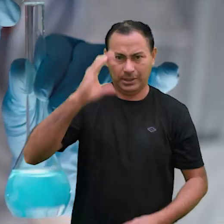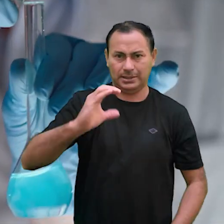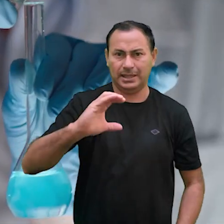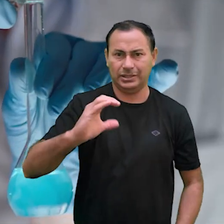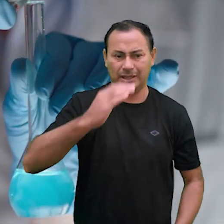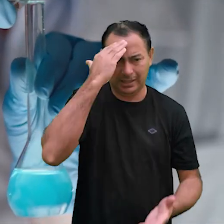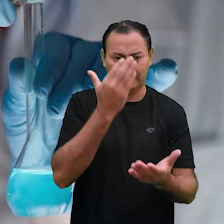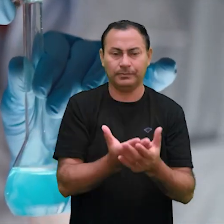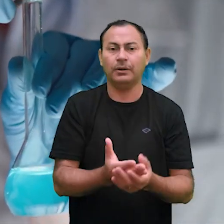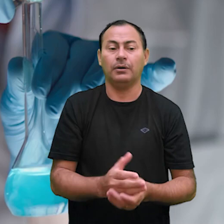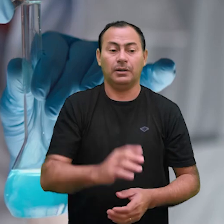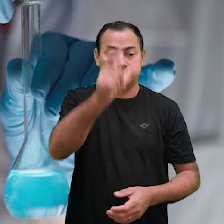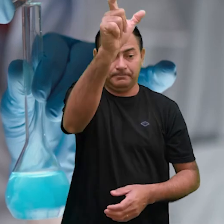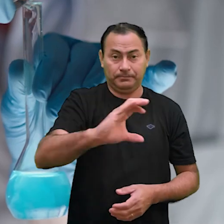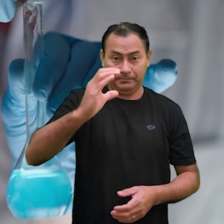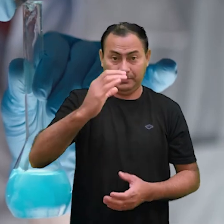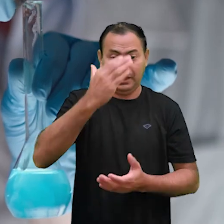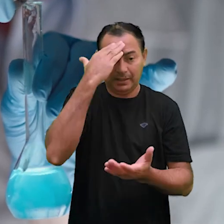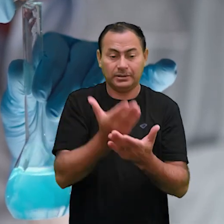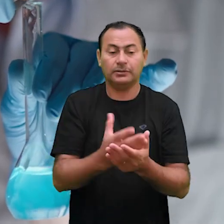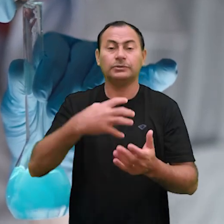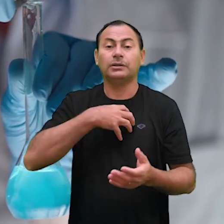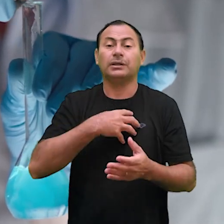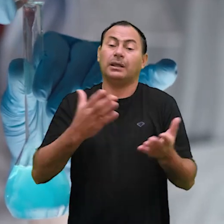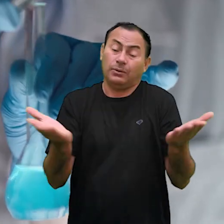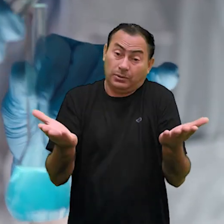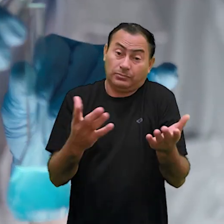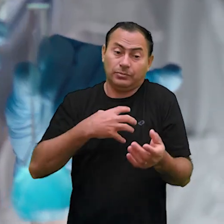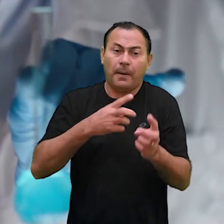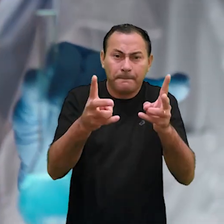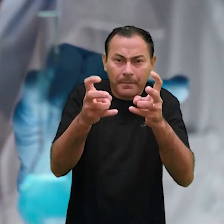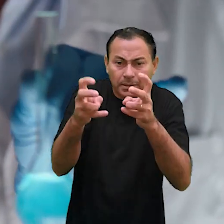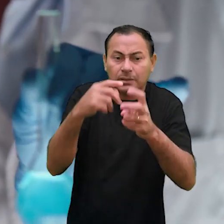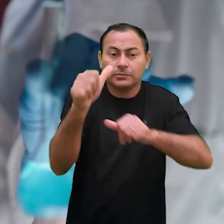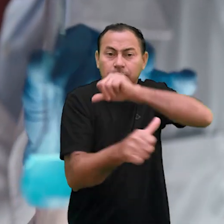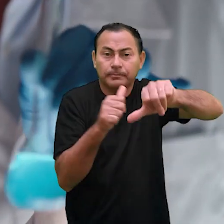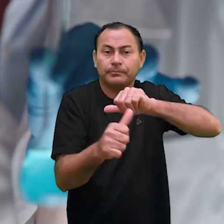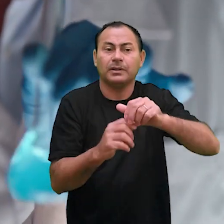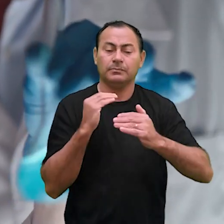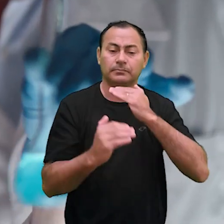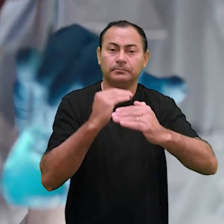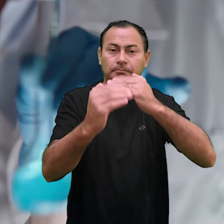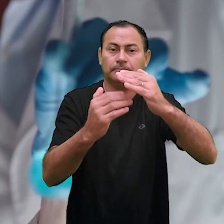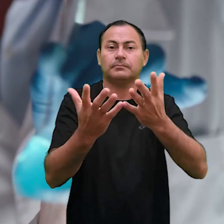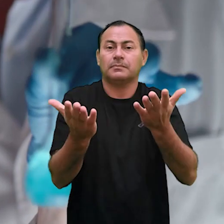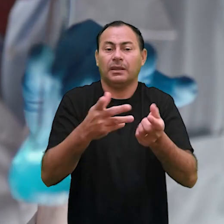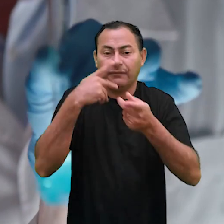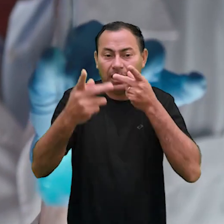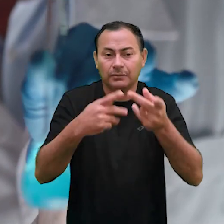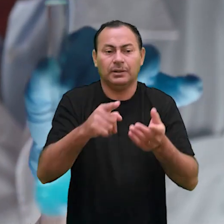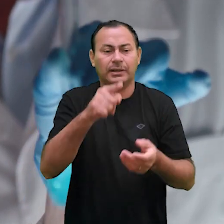cientistas acreditam. Os cientistas estudam as formas de vida que existem hoje e observam suas